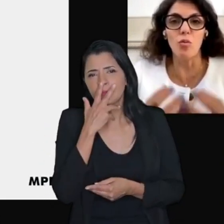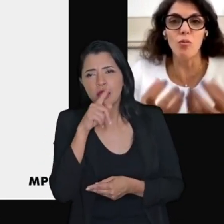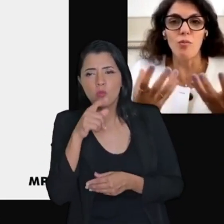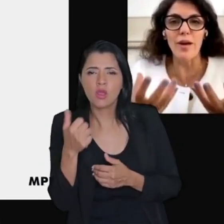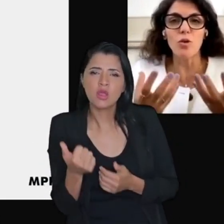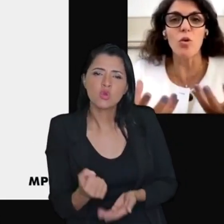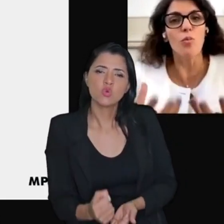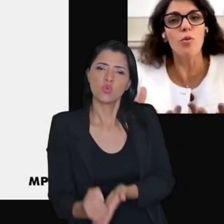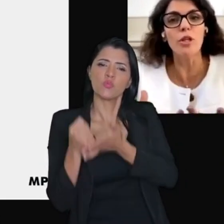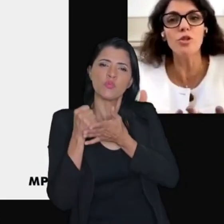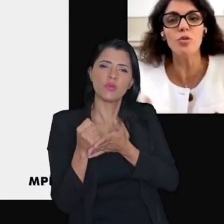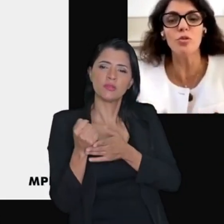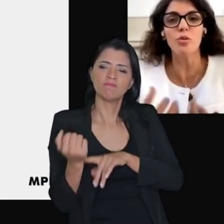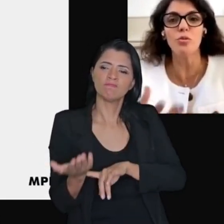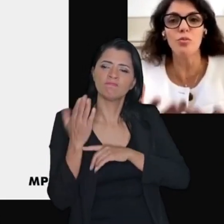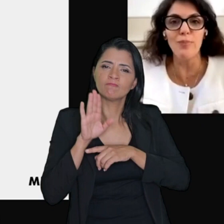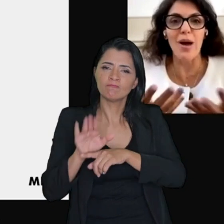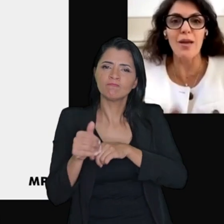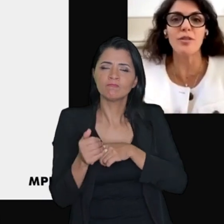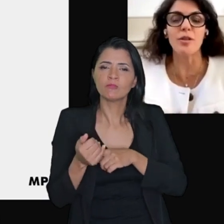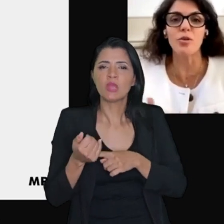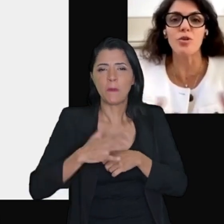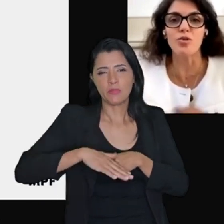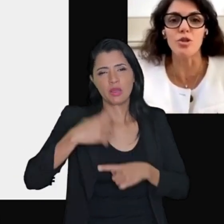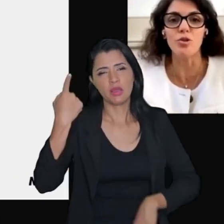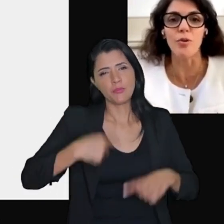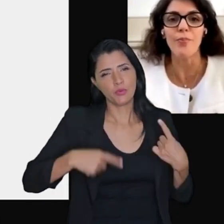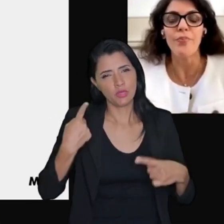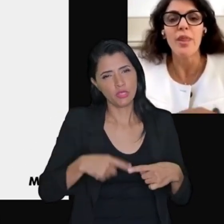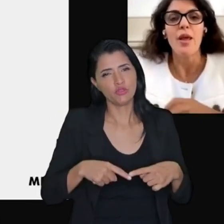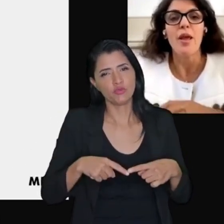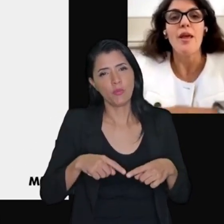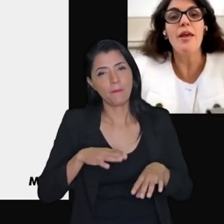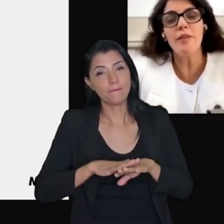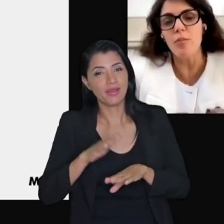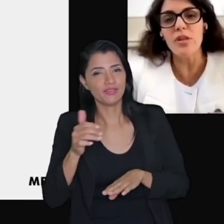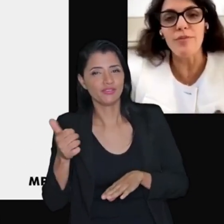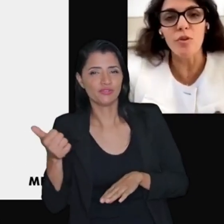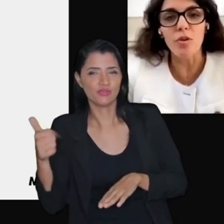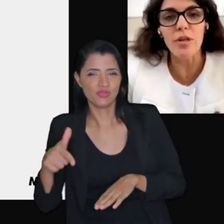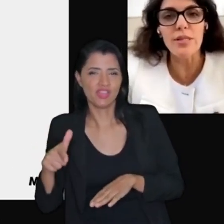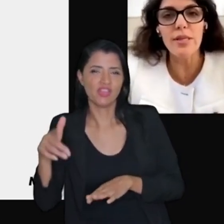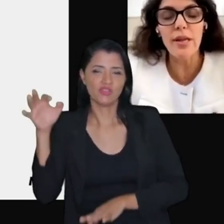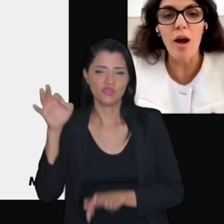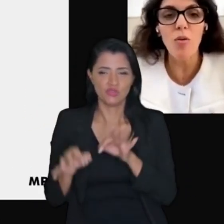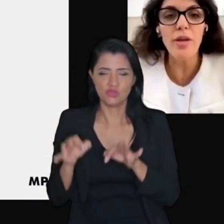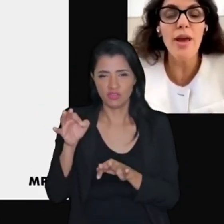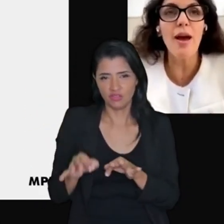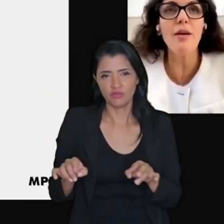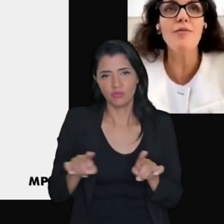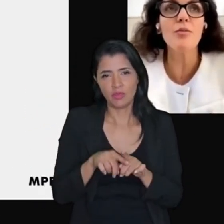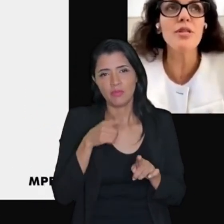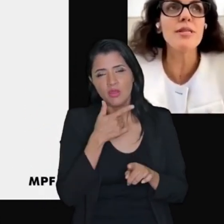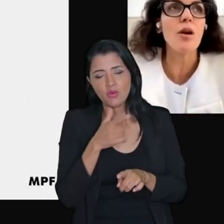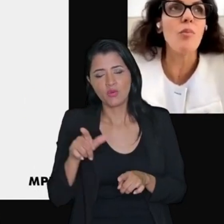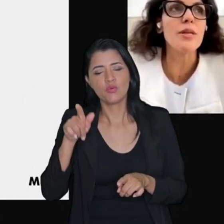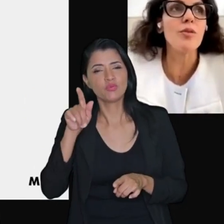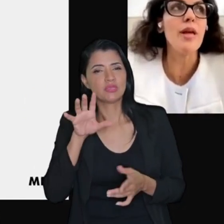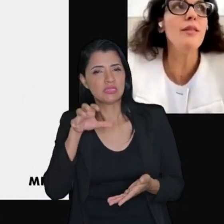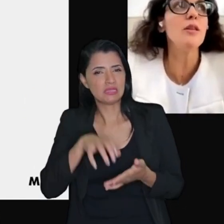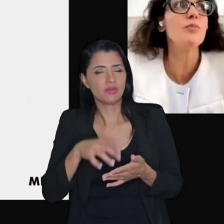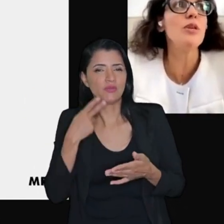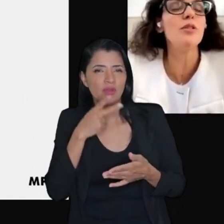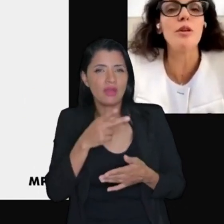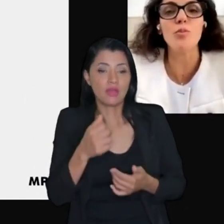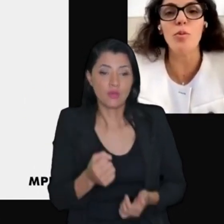cooperação com mais cunho político, mais até do que jurídico. E temos a via da autoridade central e vamos dizer assim, a